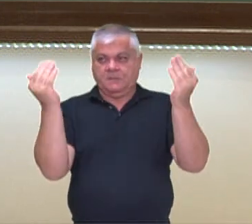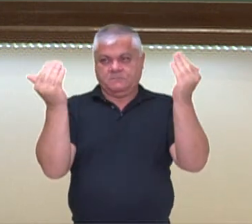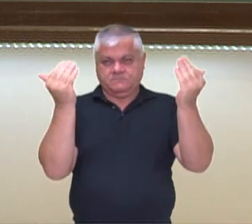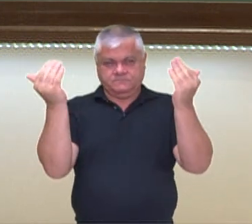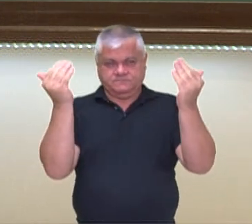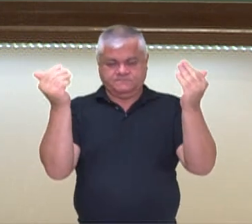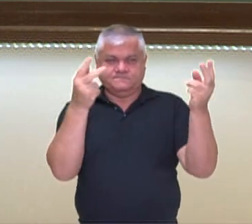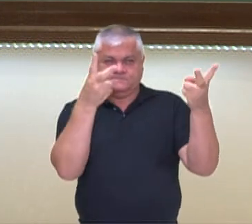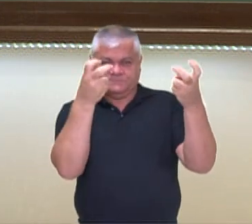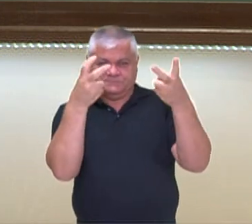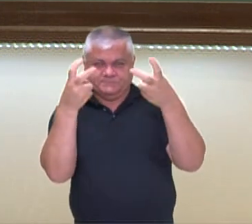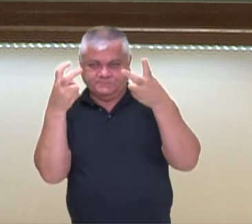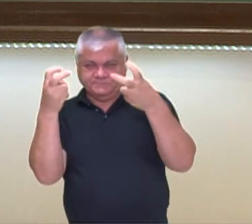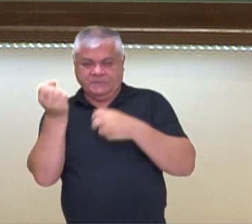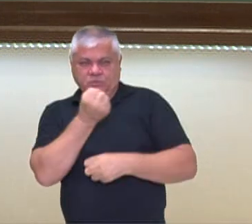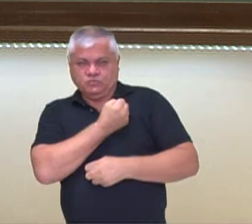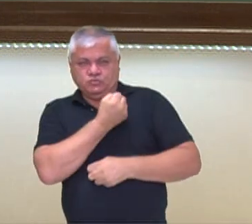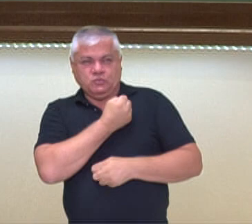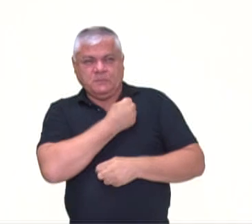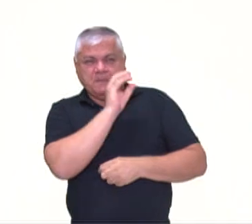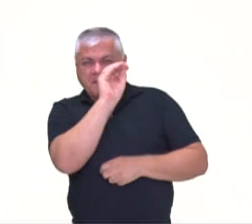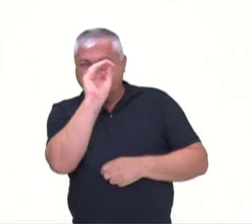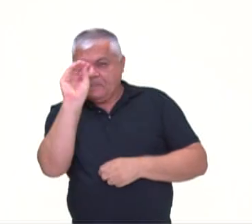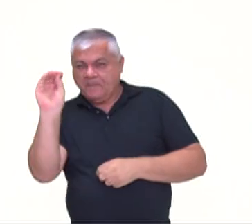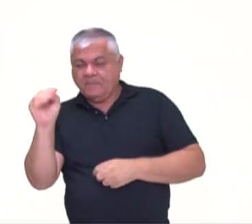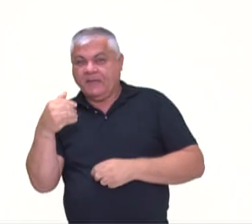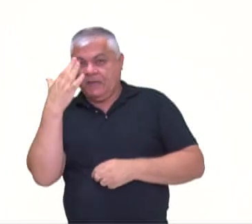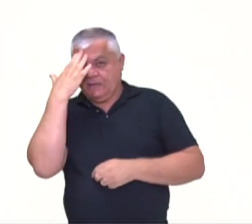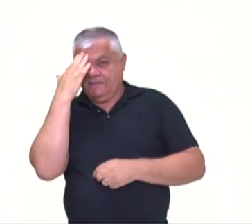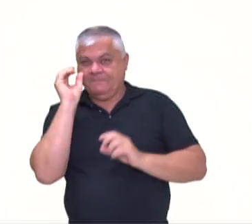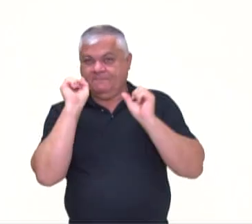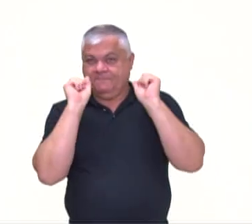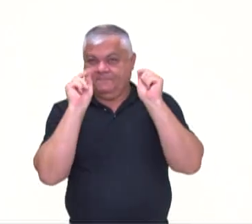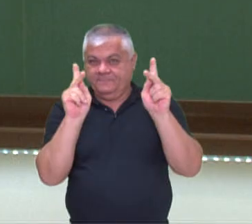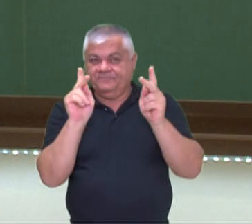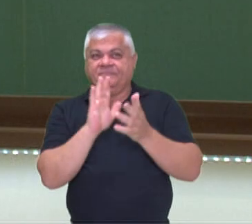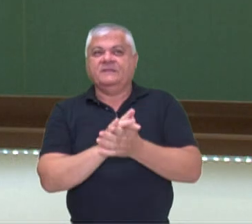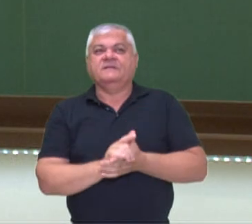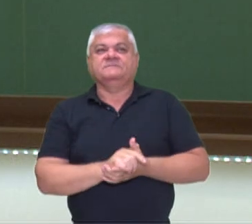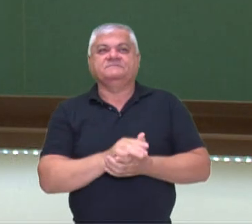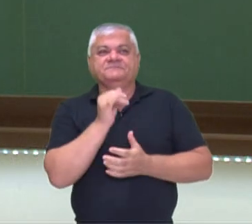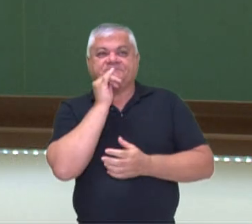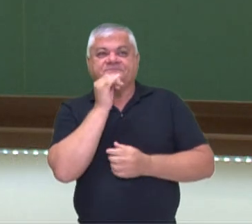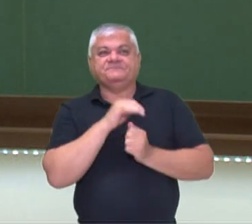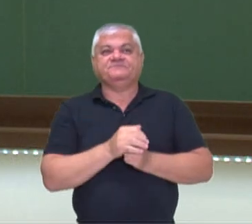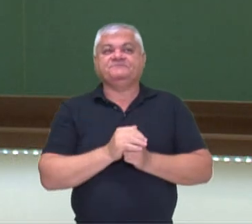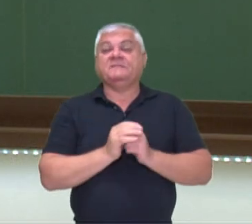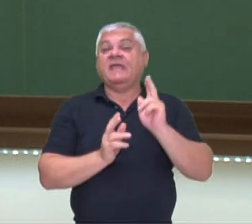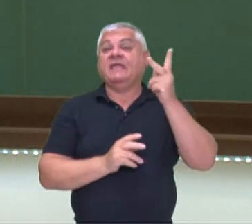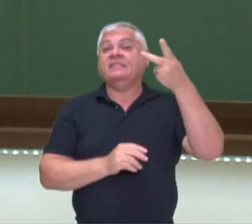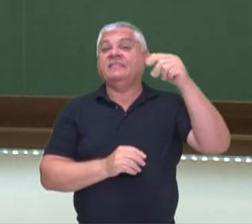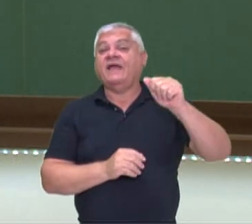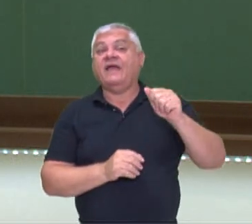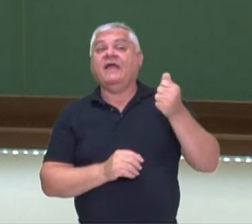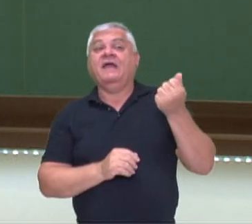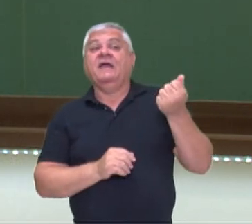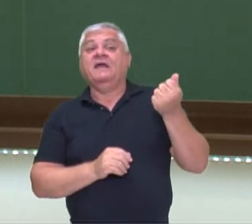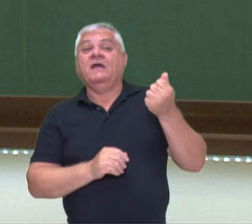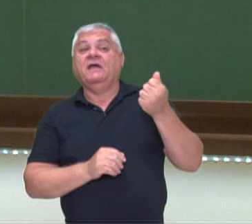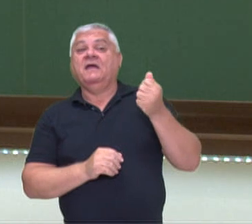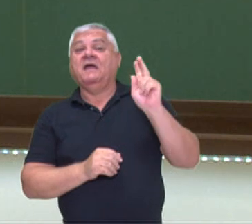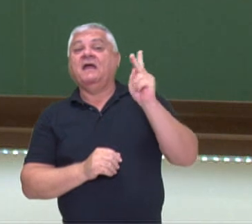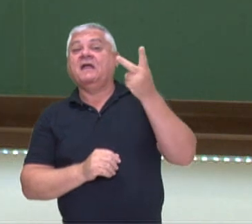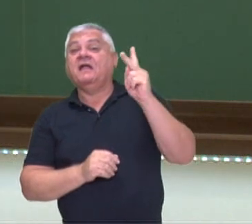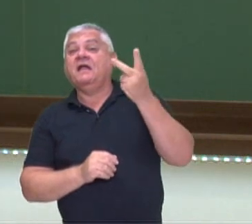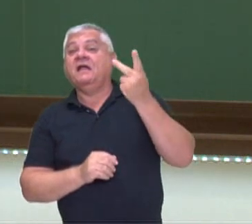um ponto importantíssimo. Como é que eu sei? Né? Olha só, um sódio, 3 hidrogênios,